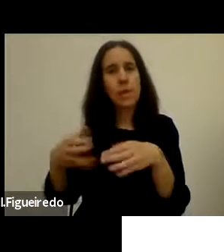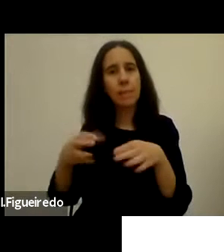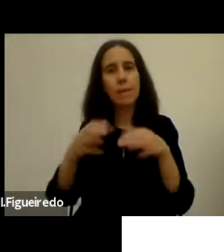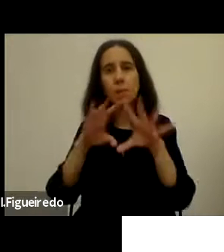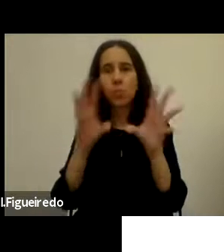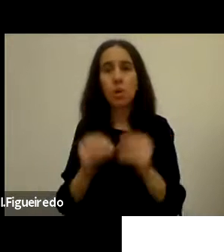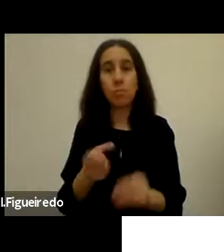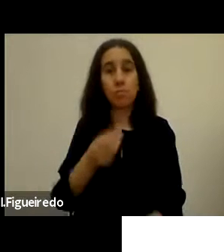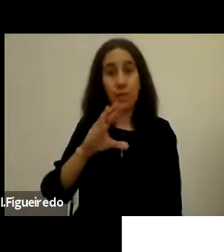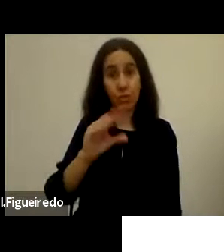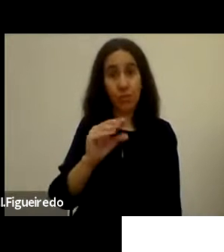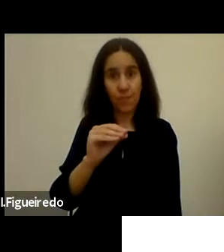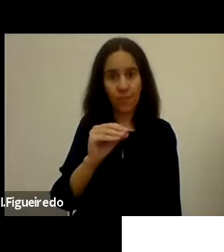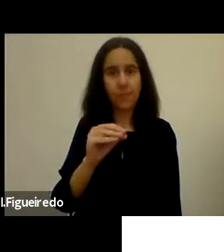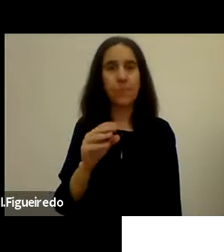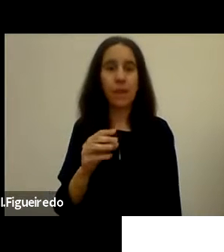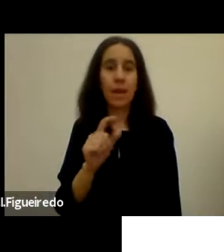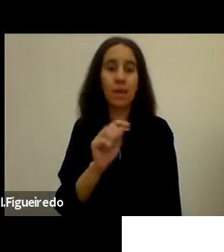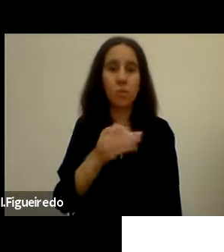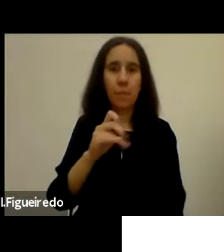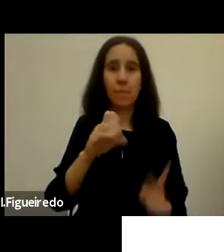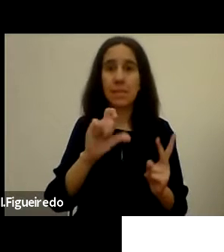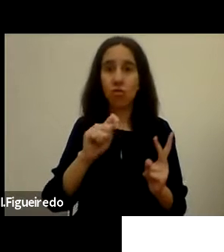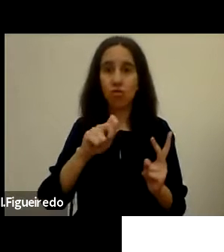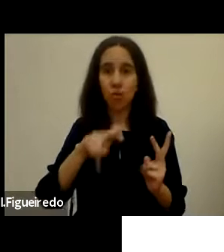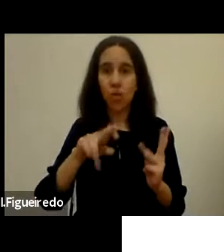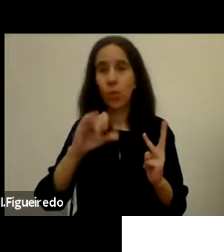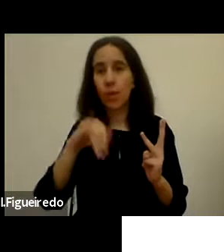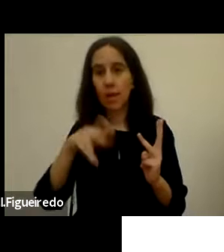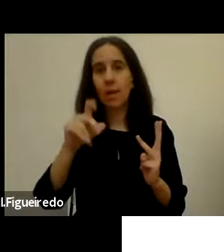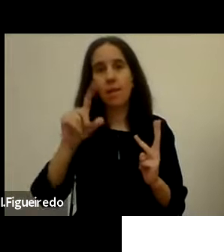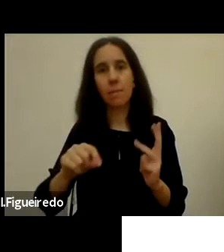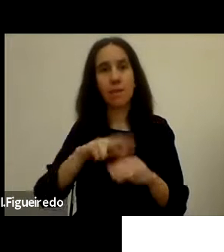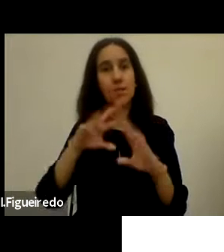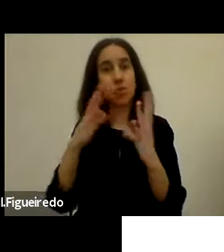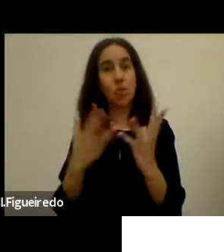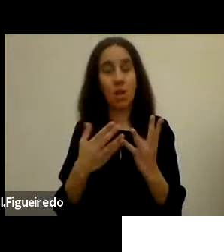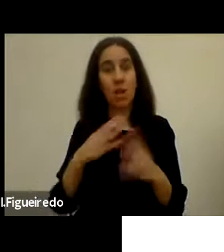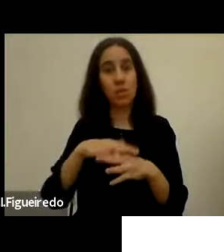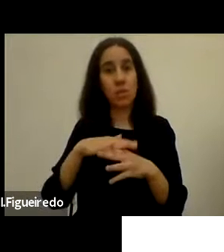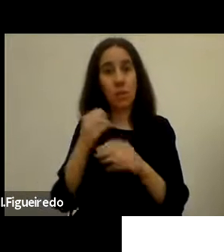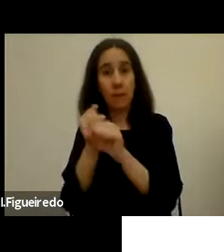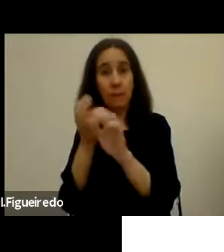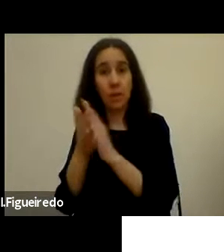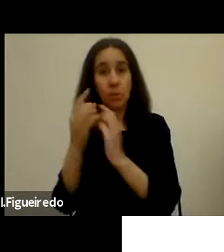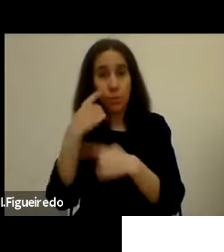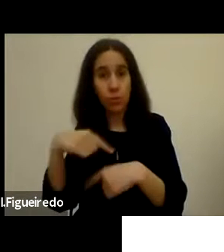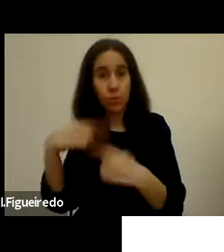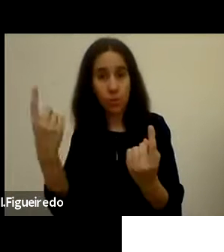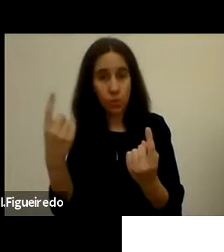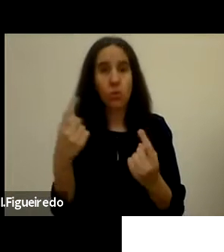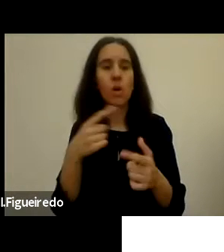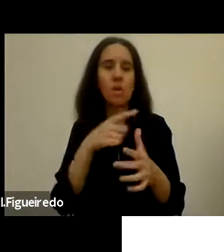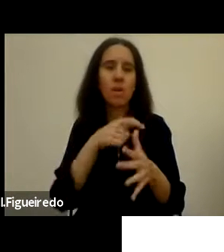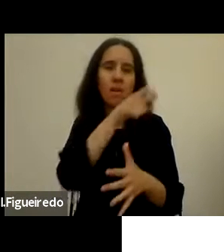de 10, a ESPAP, CEGER, o INA, mas também a Direção-Geral da Administração e do Emprego Público, elementos